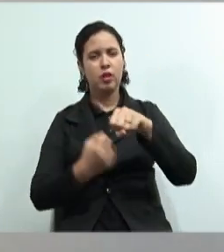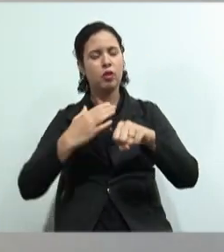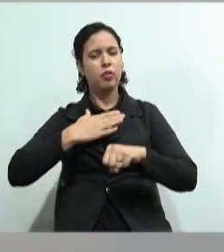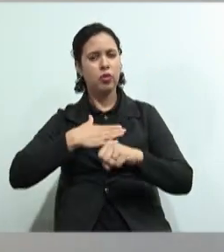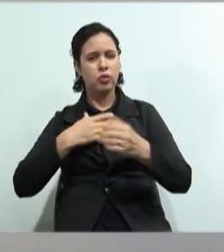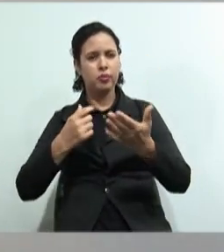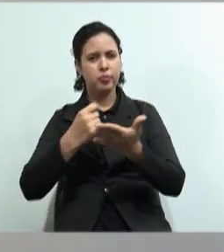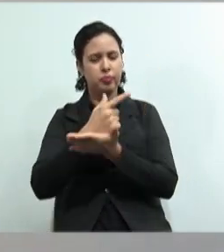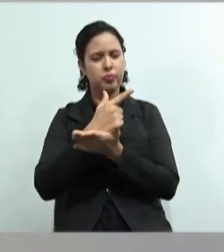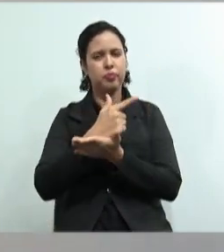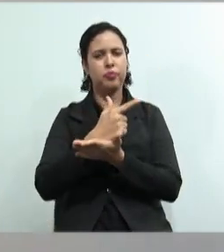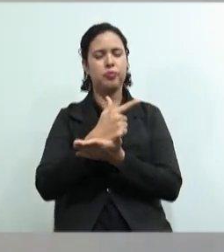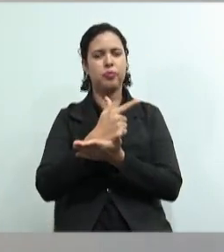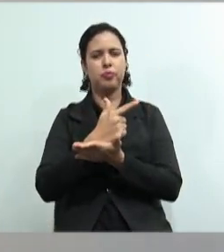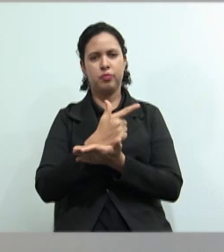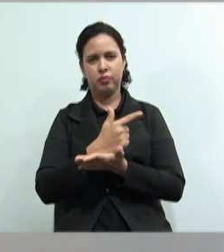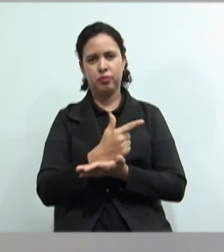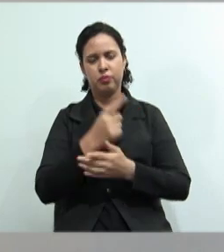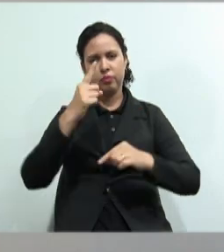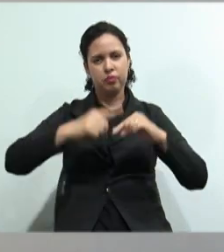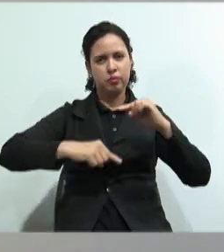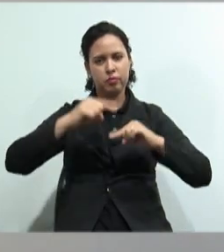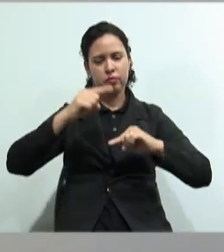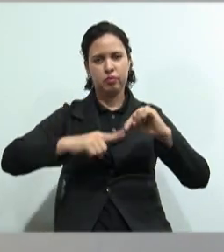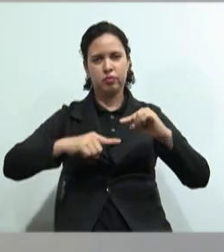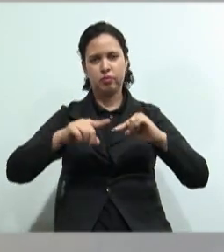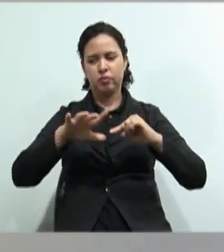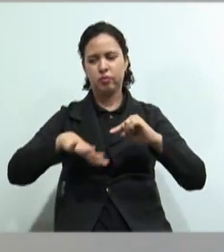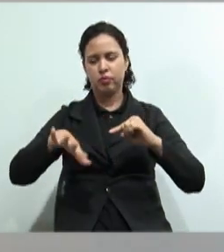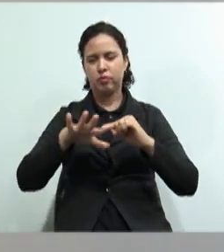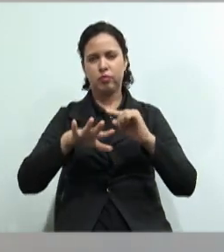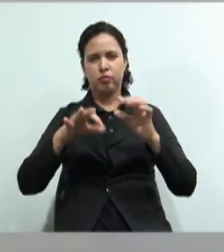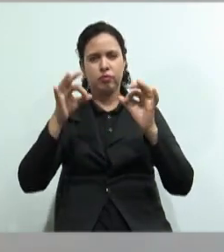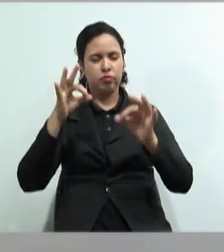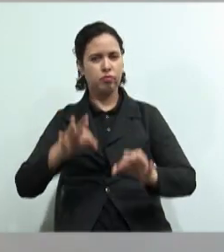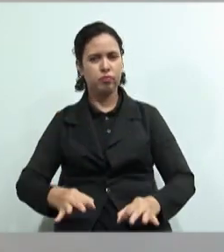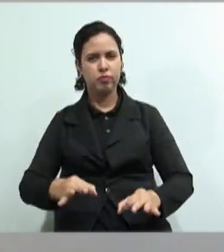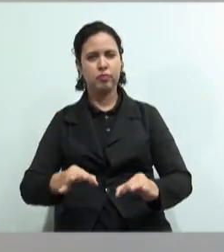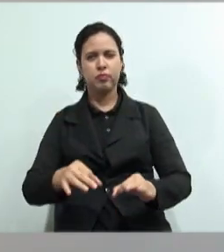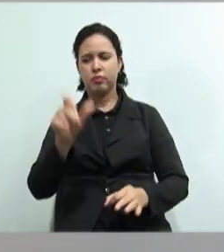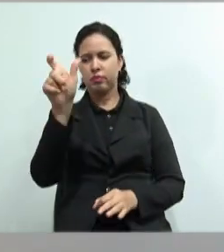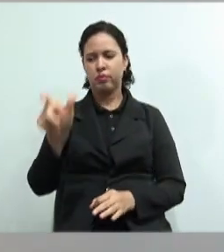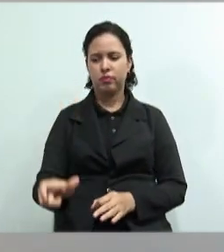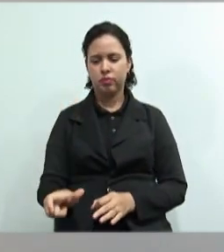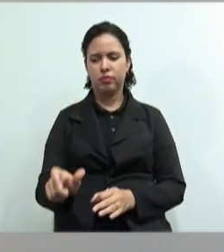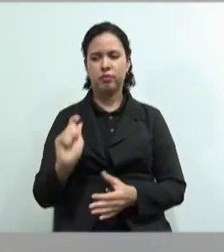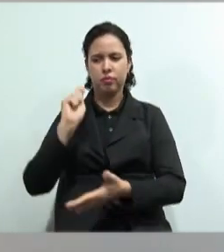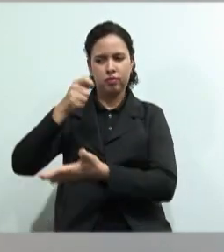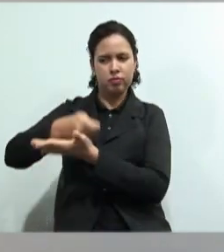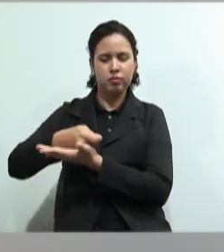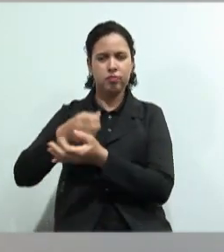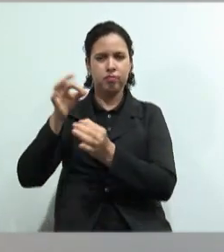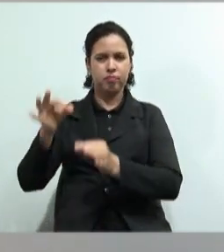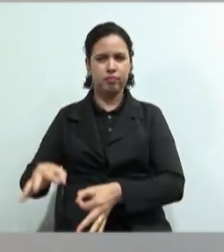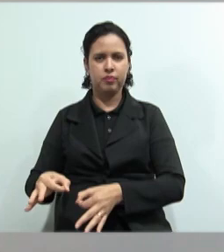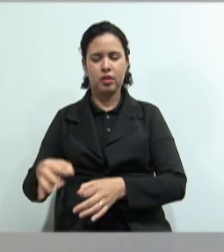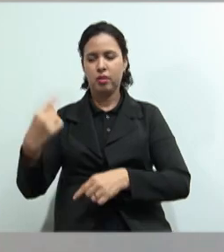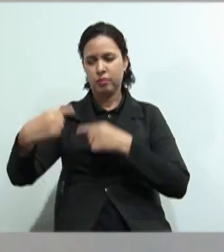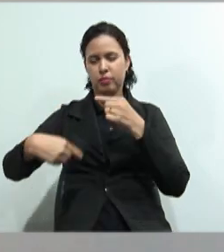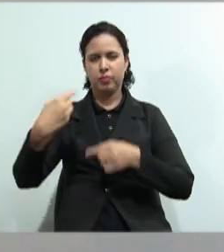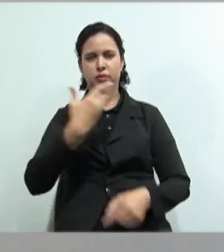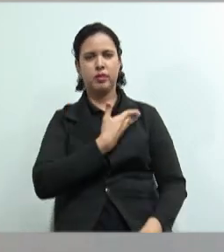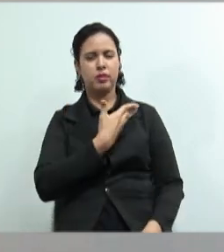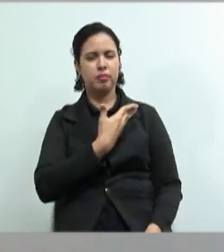comercializados através do comércio justo, onde o produtor recebe uma remuneração justa pelo seu trabalho. Discuta com seus colegas